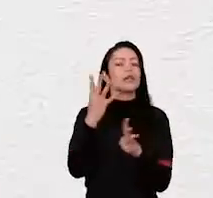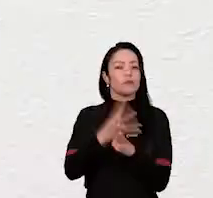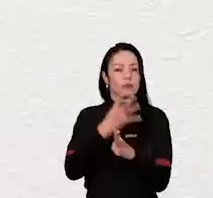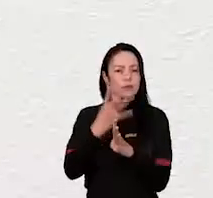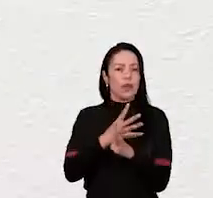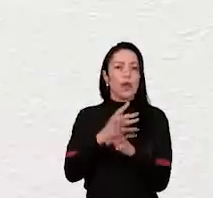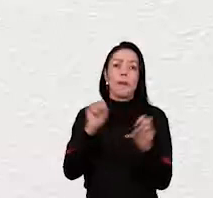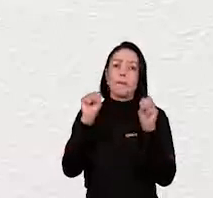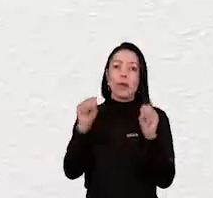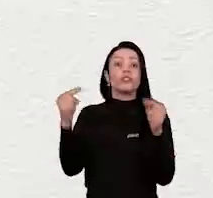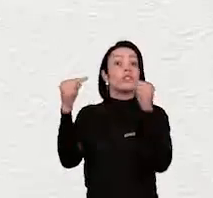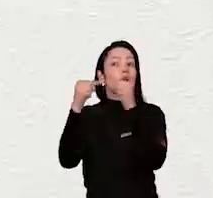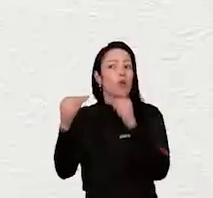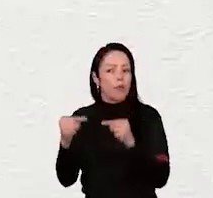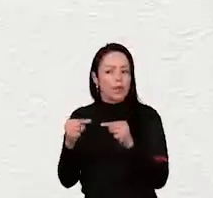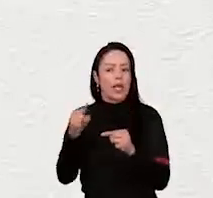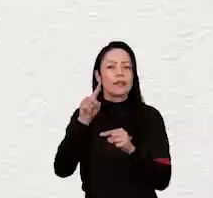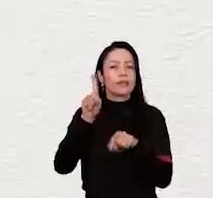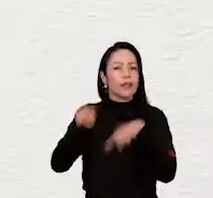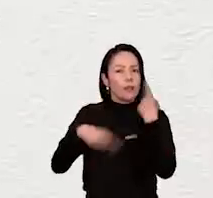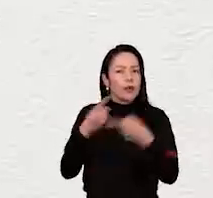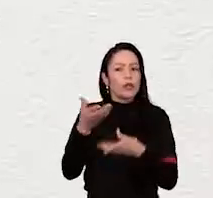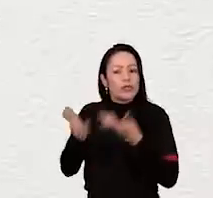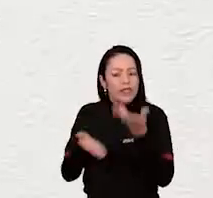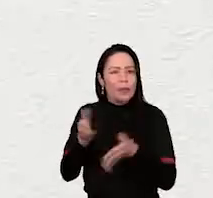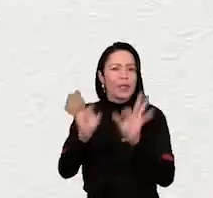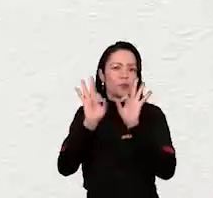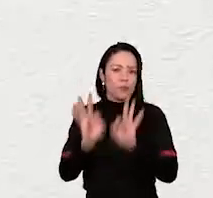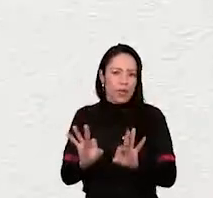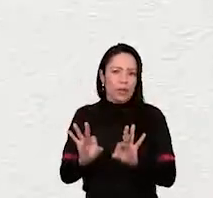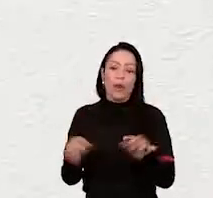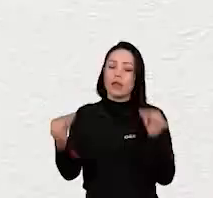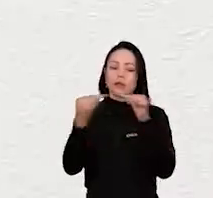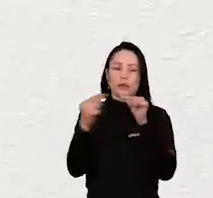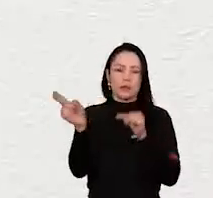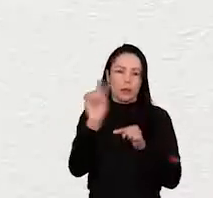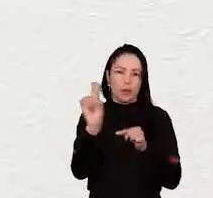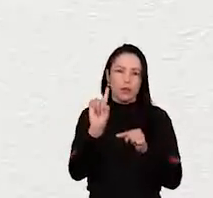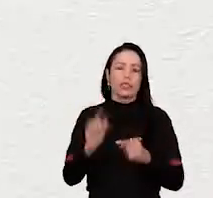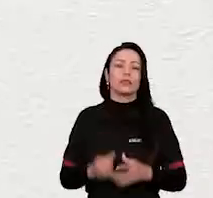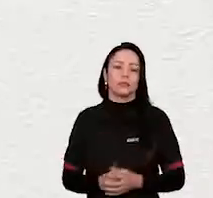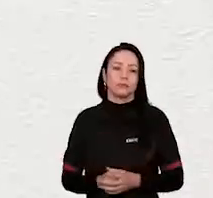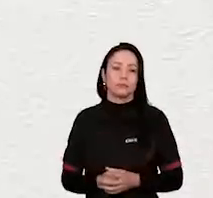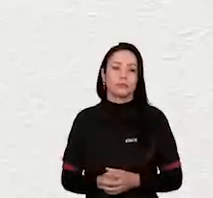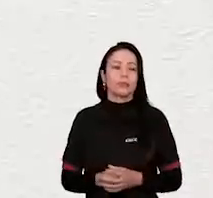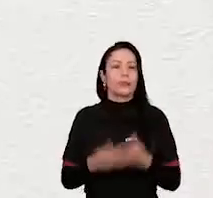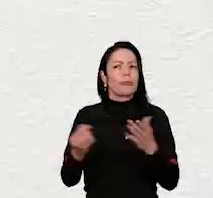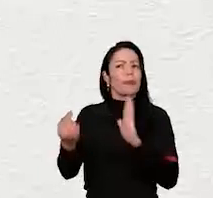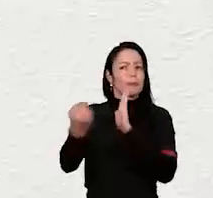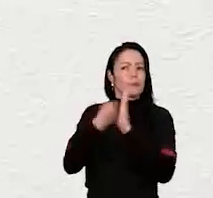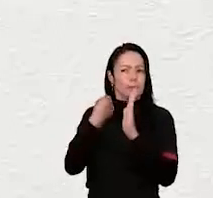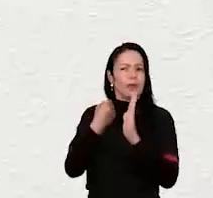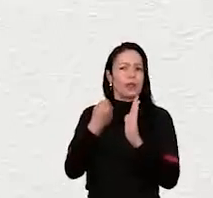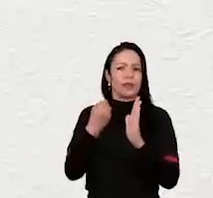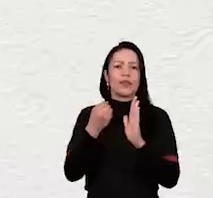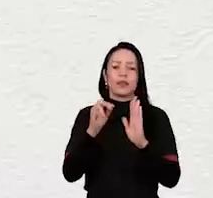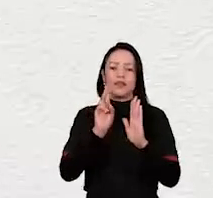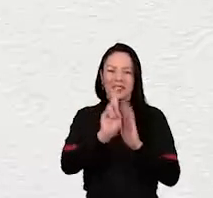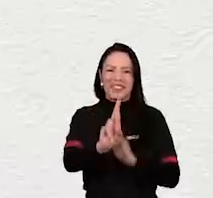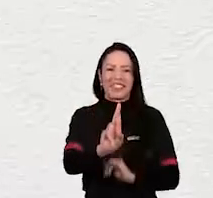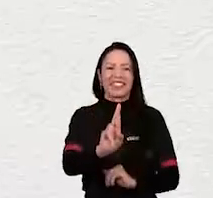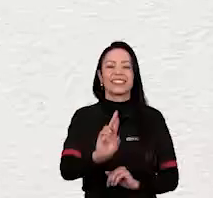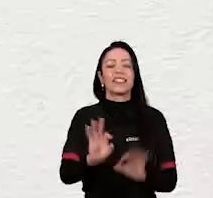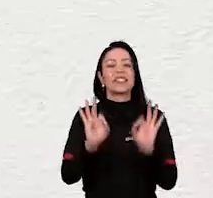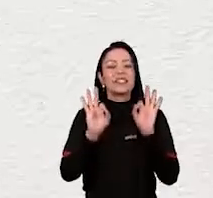com a resposta clínica, e ela diz para evitar antibióticos de terceira linha. Então, a Cris me perguntou e não vai ficar sem resposta. Eu